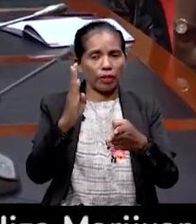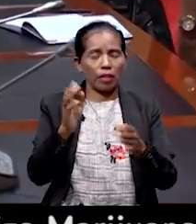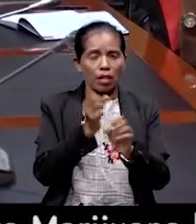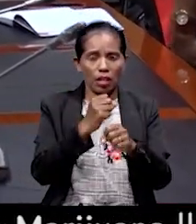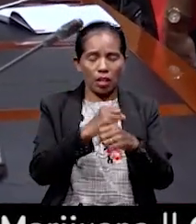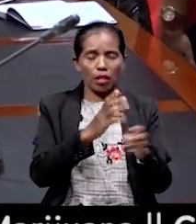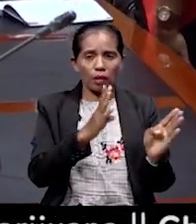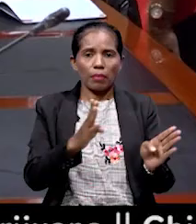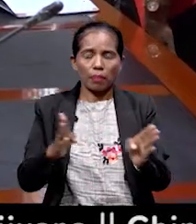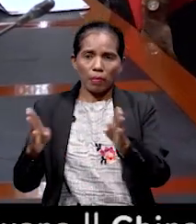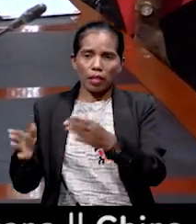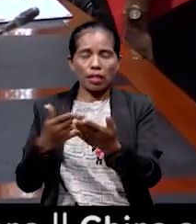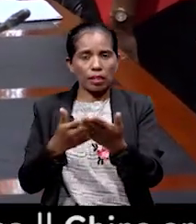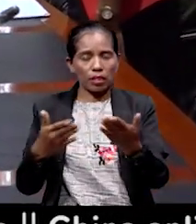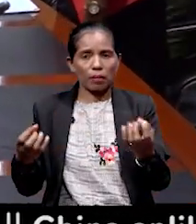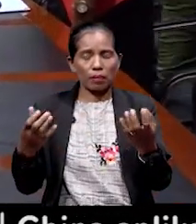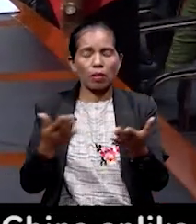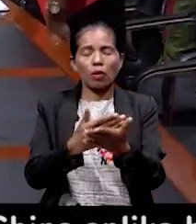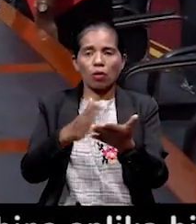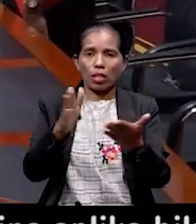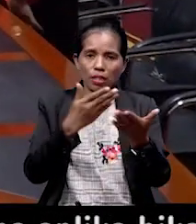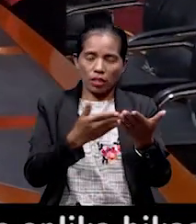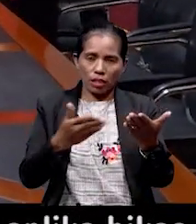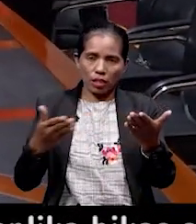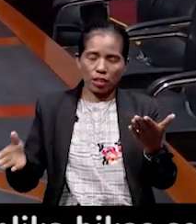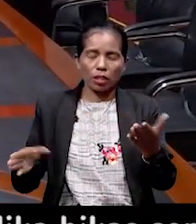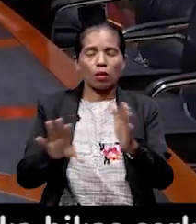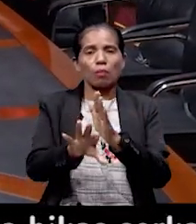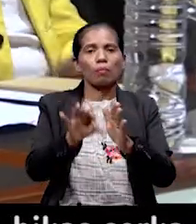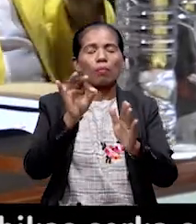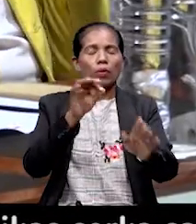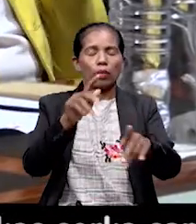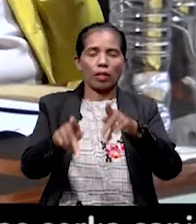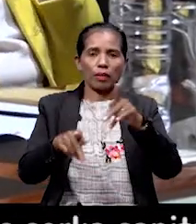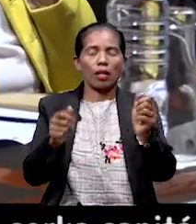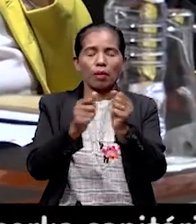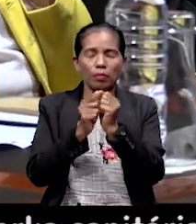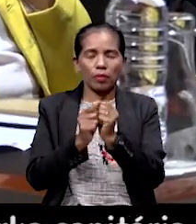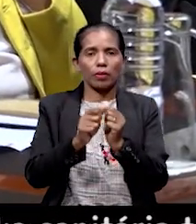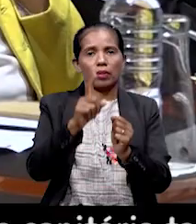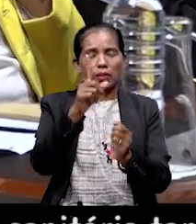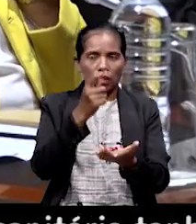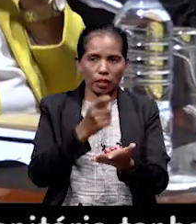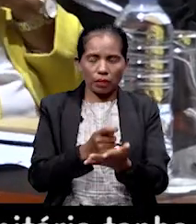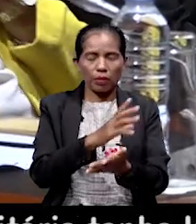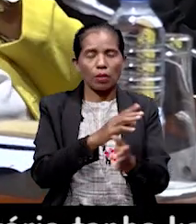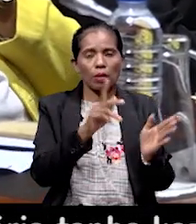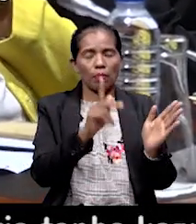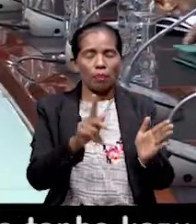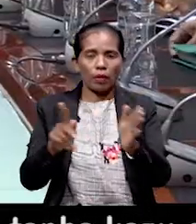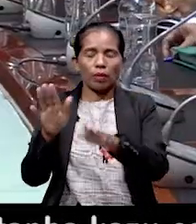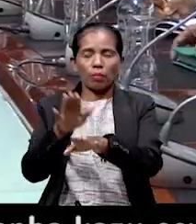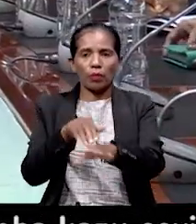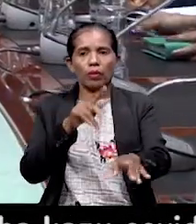preparativo logístico barak, hanesan sosa equipamento, halo recrutamento brigada a mutu kriung ida racing, no plano atu recruta